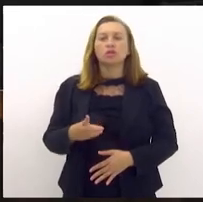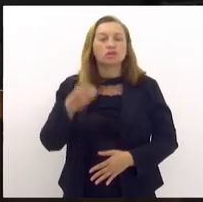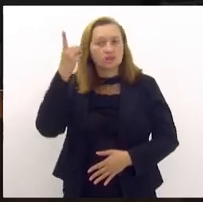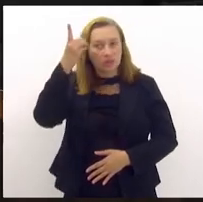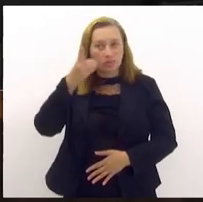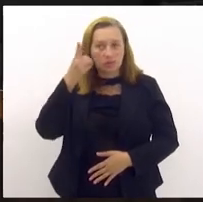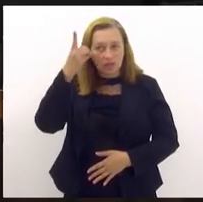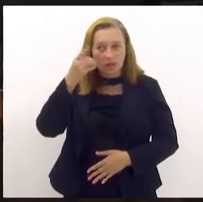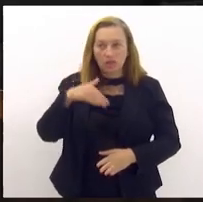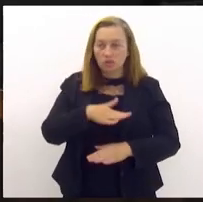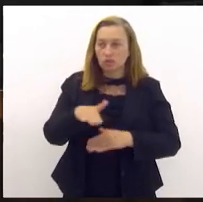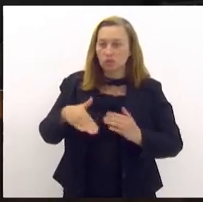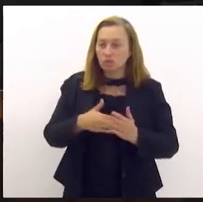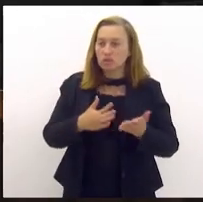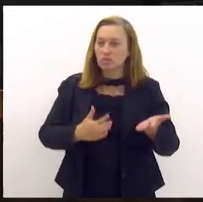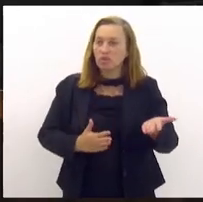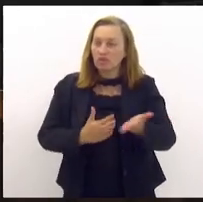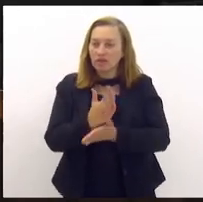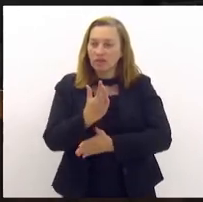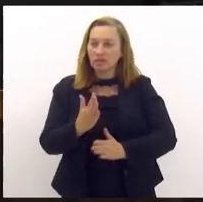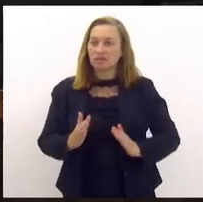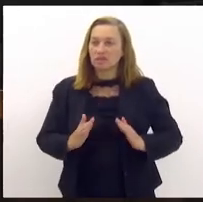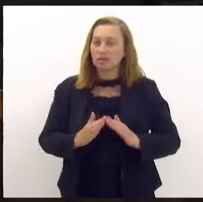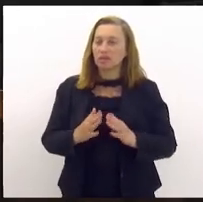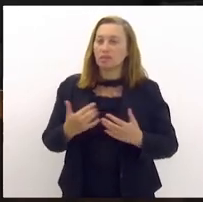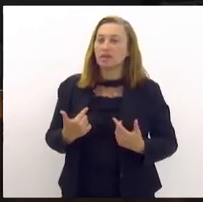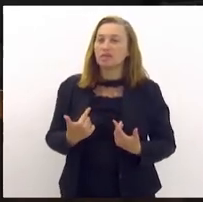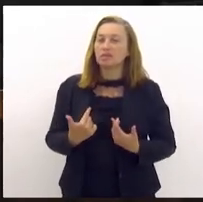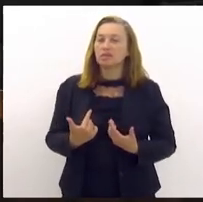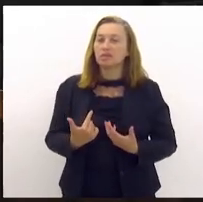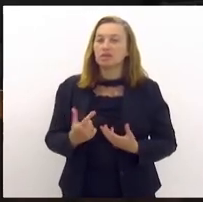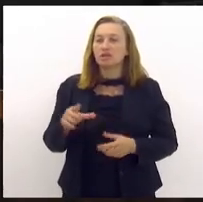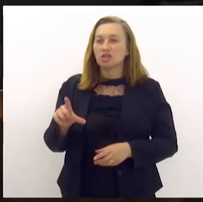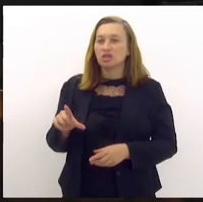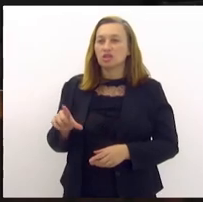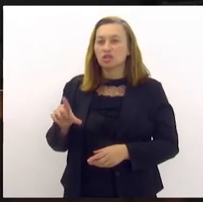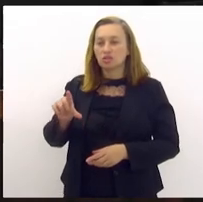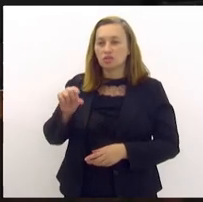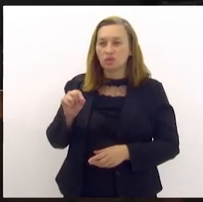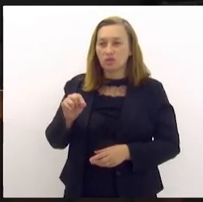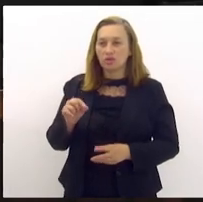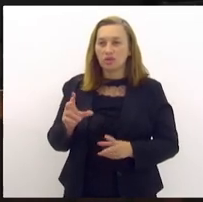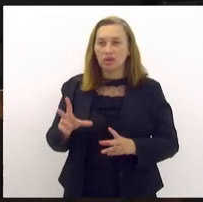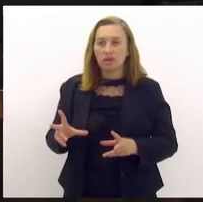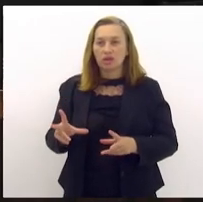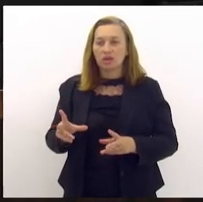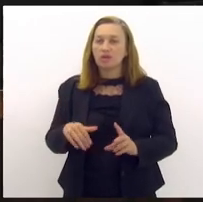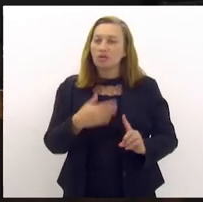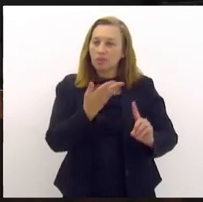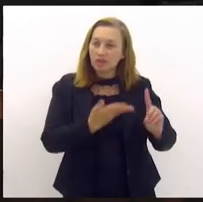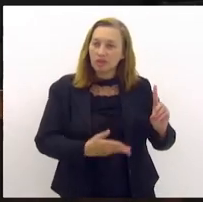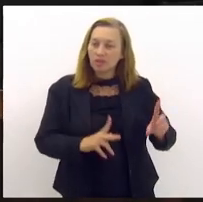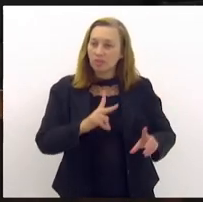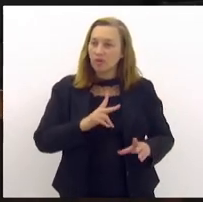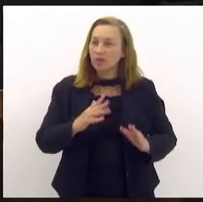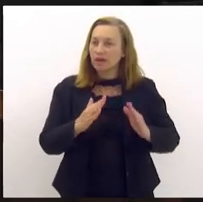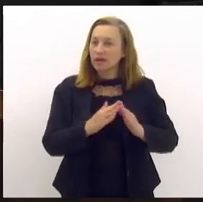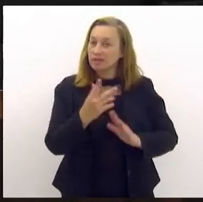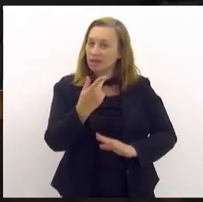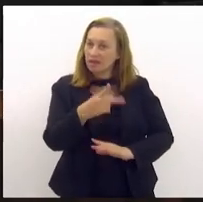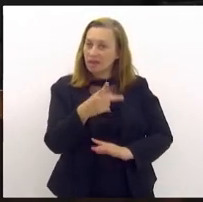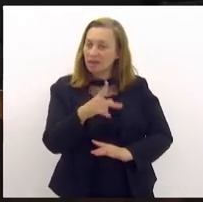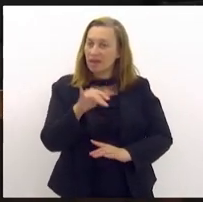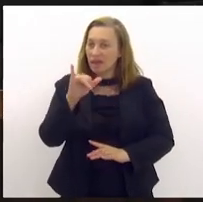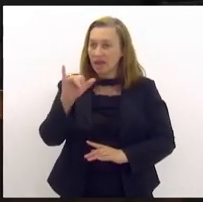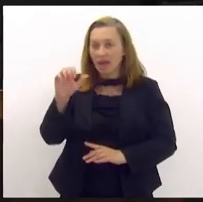Ulisses Guimarães, mas preferiu receber essa homenagem na própria casa dele, no